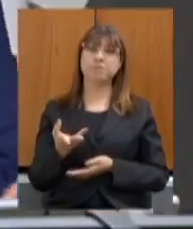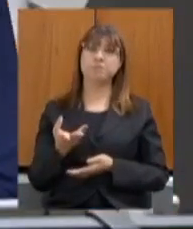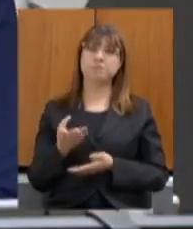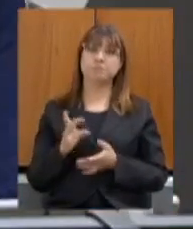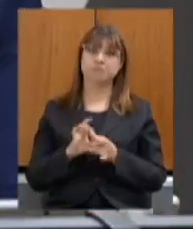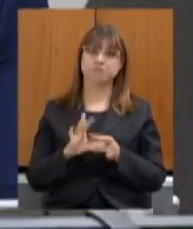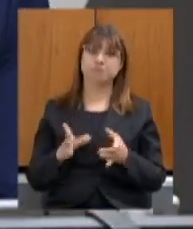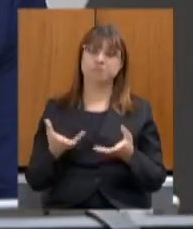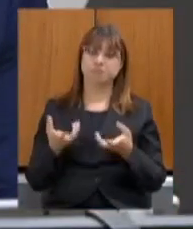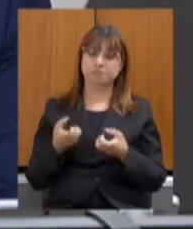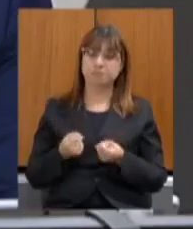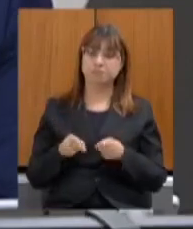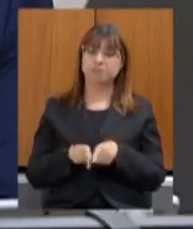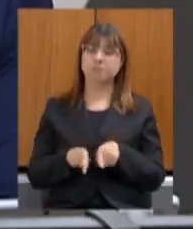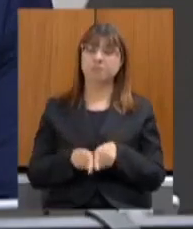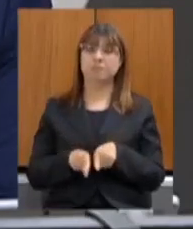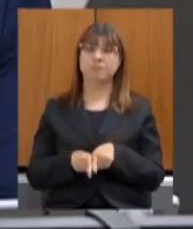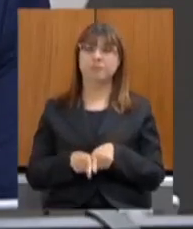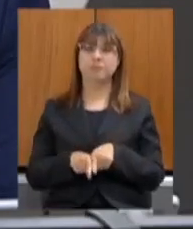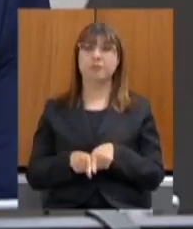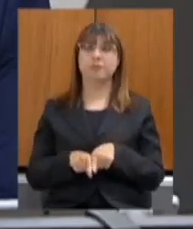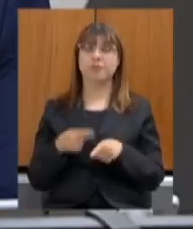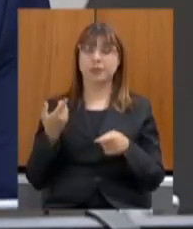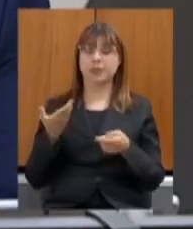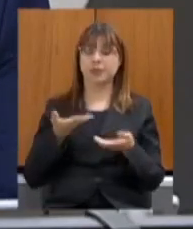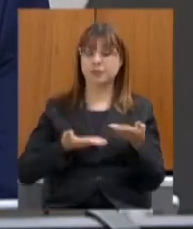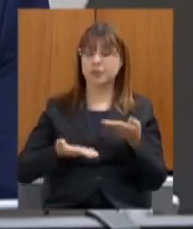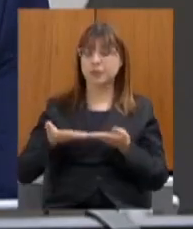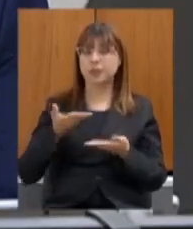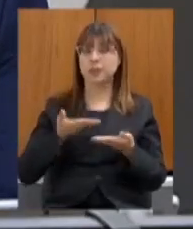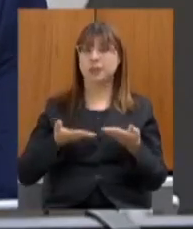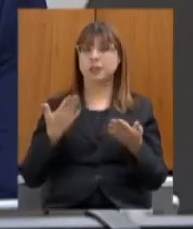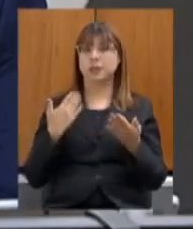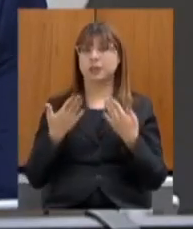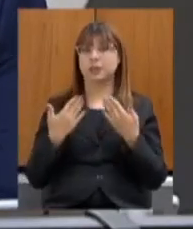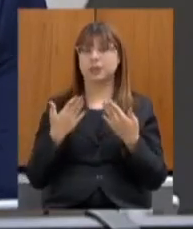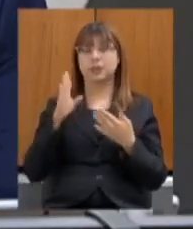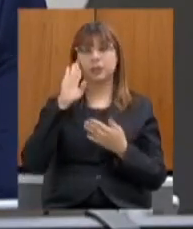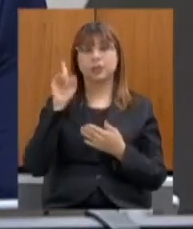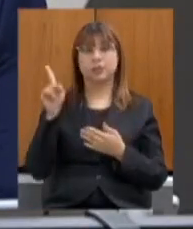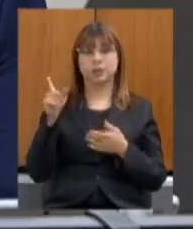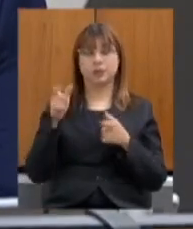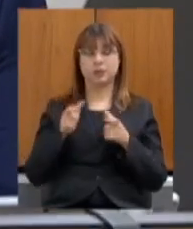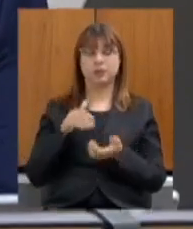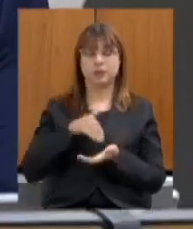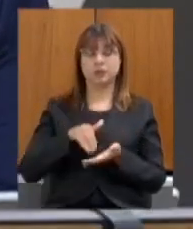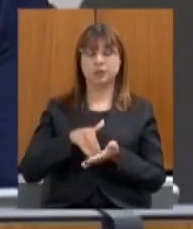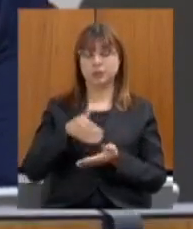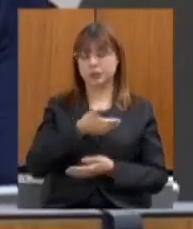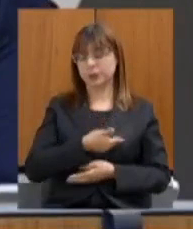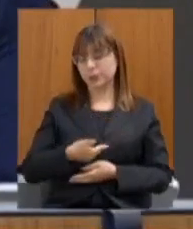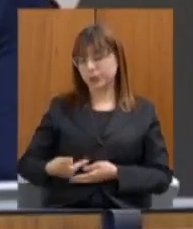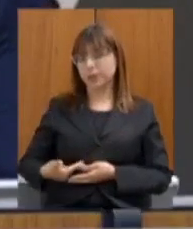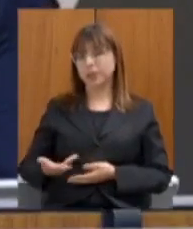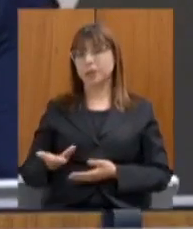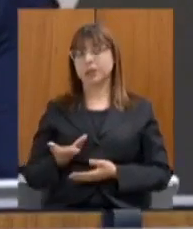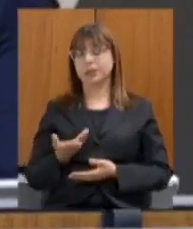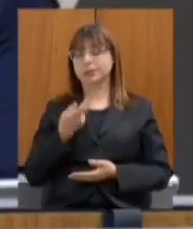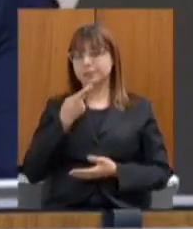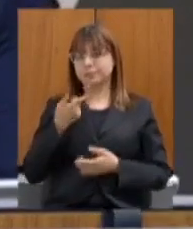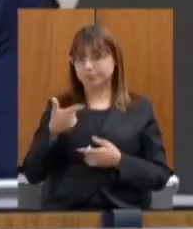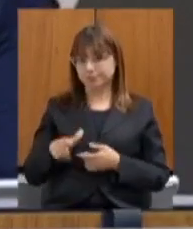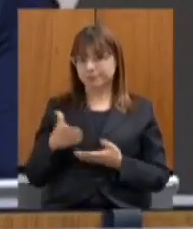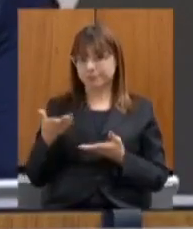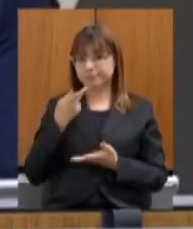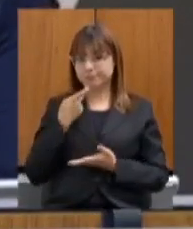solisto e receptivo ao diálogo, especialmente comigo lá na Secretaria de Governo, apenas reafirmar as